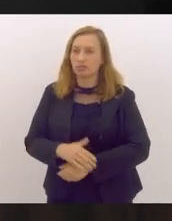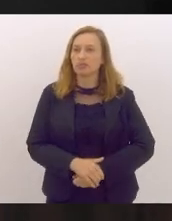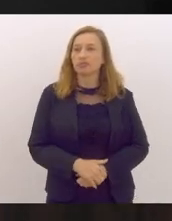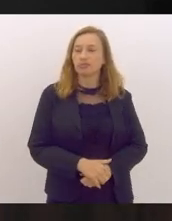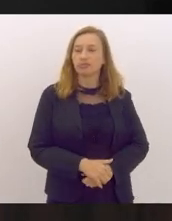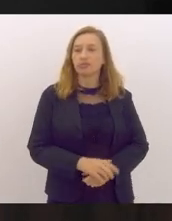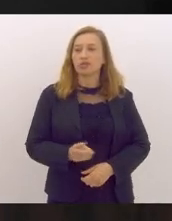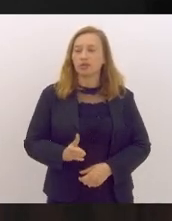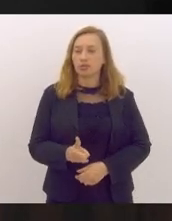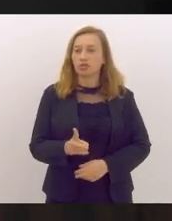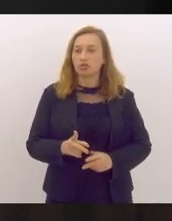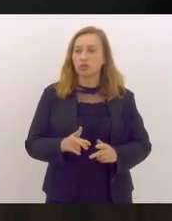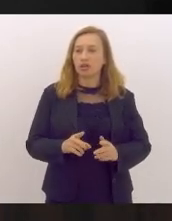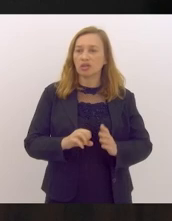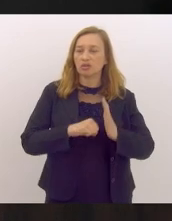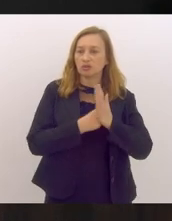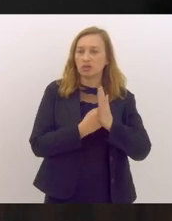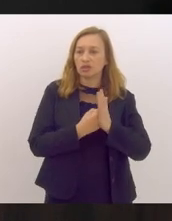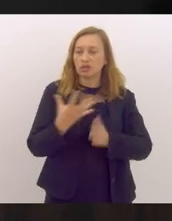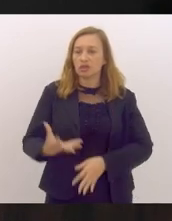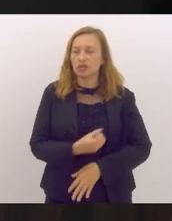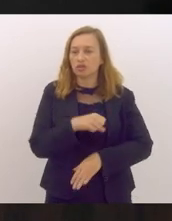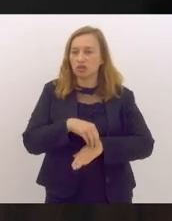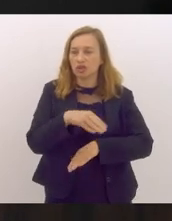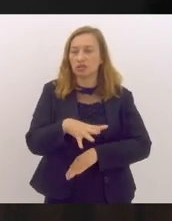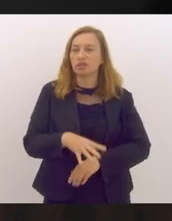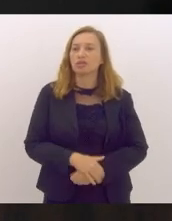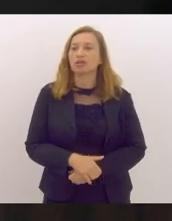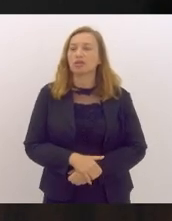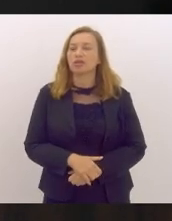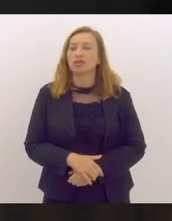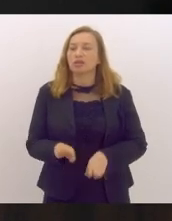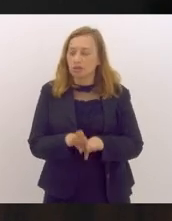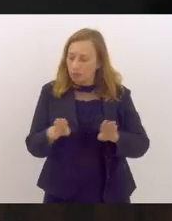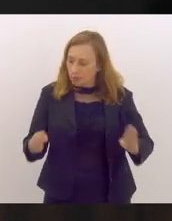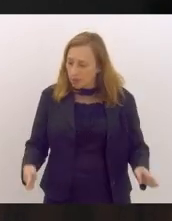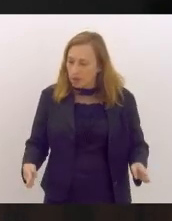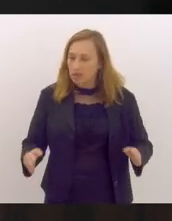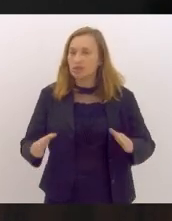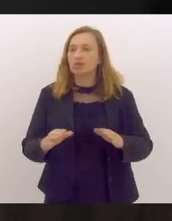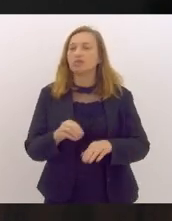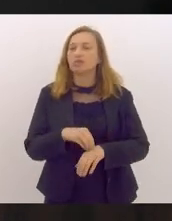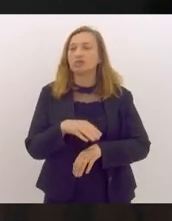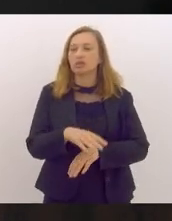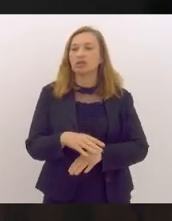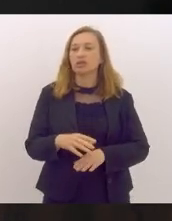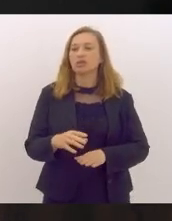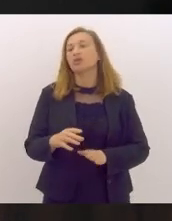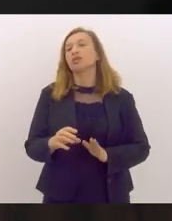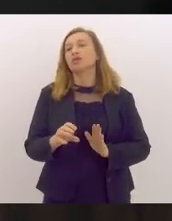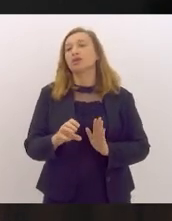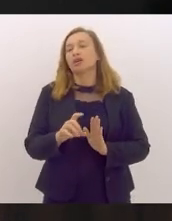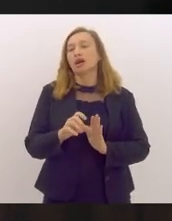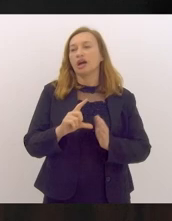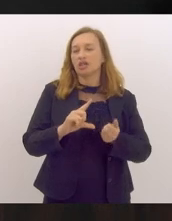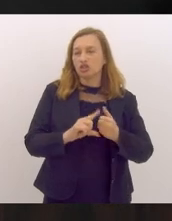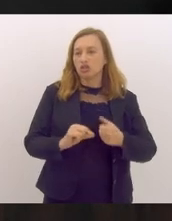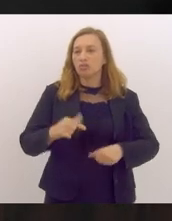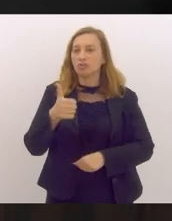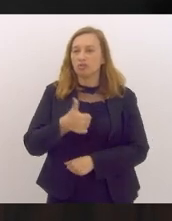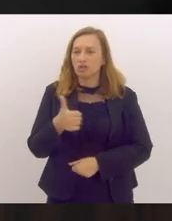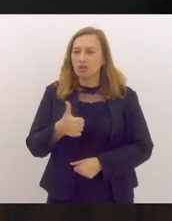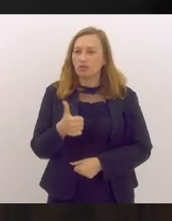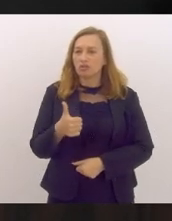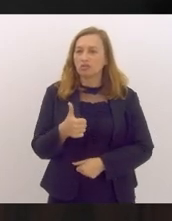Aprovado, mantido os vetos, salvo os destaques. Há sobre a mesa destaque ao veto oposto ao artigo 1º,